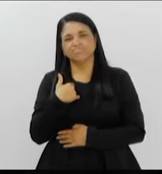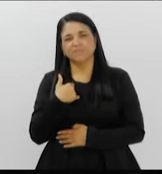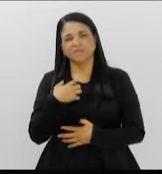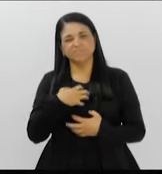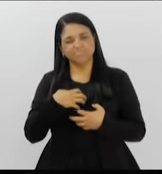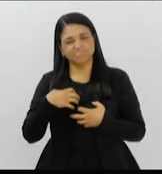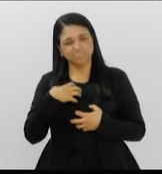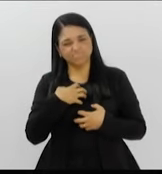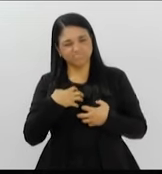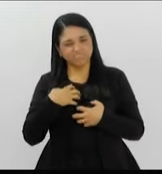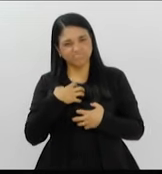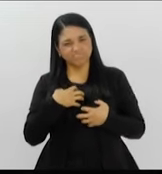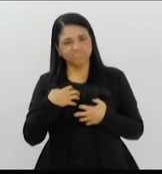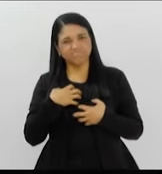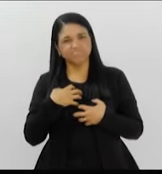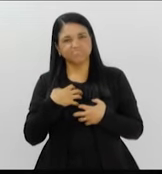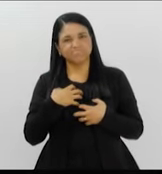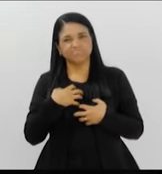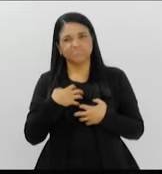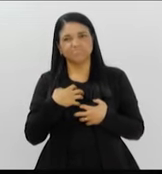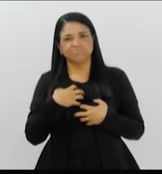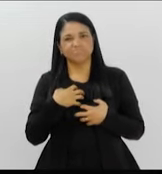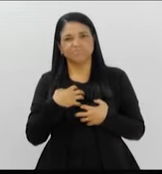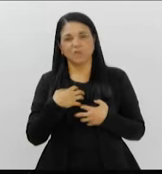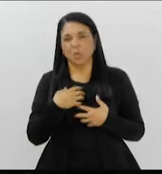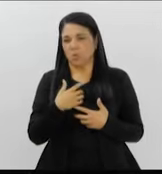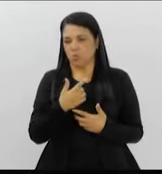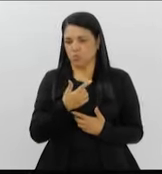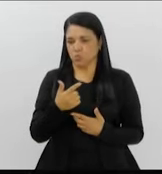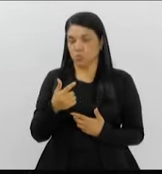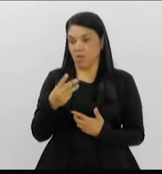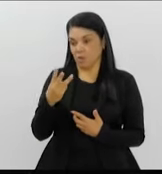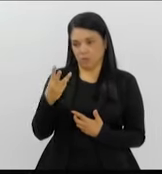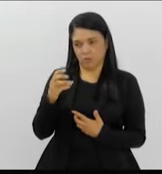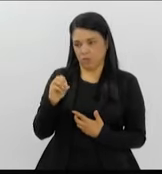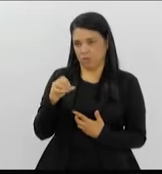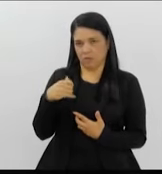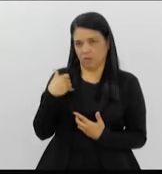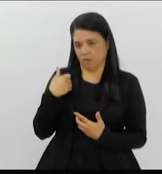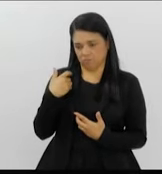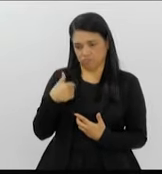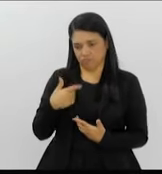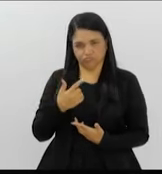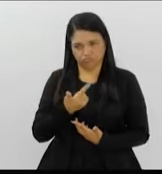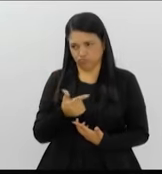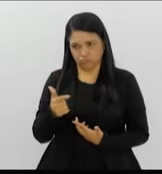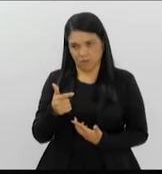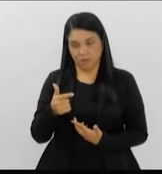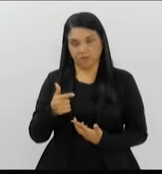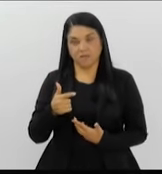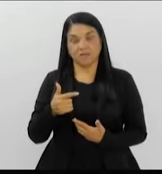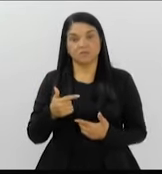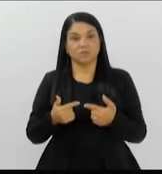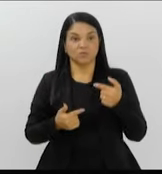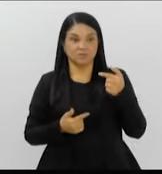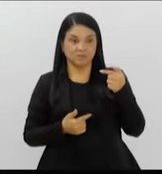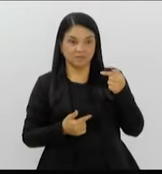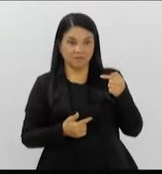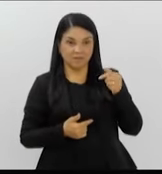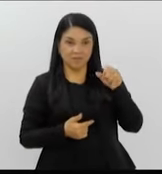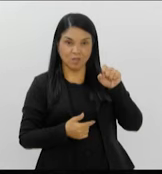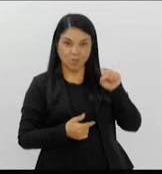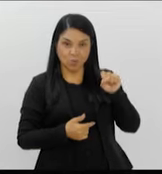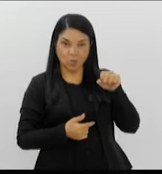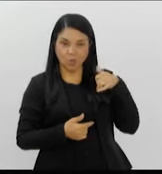extenuado, afinal de contas, eu não tenho os 30 anos do deputado Jair Bittencourt, né? São 78 e